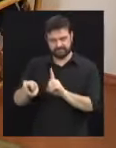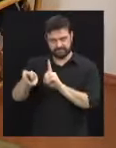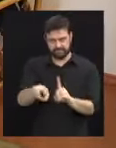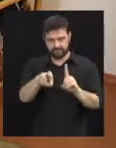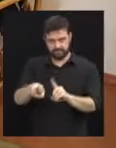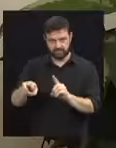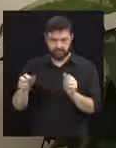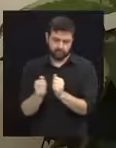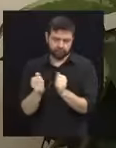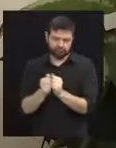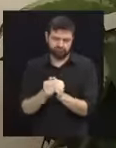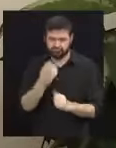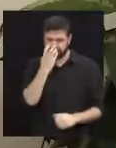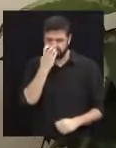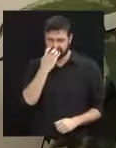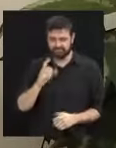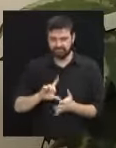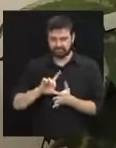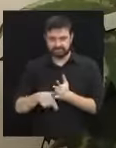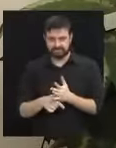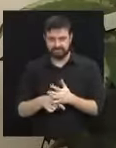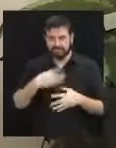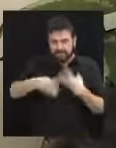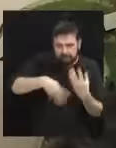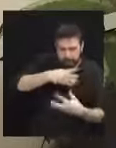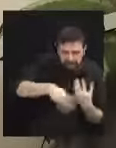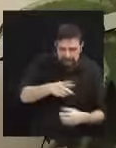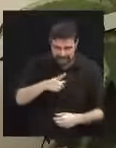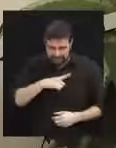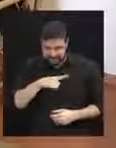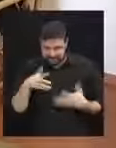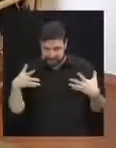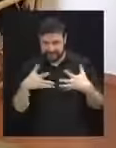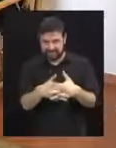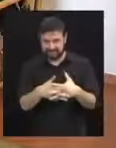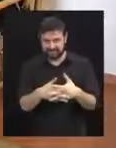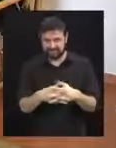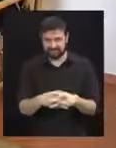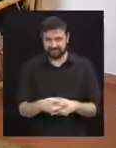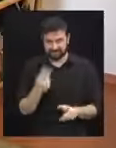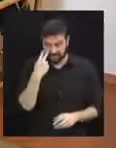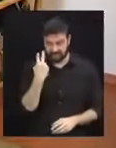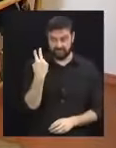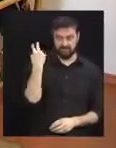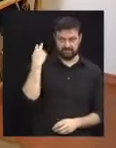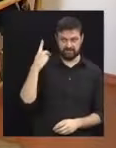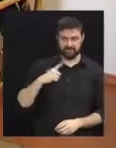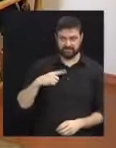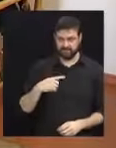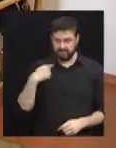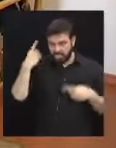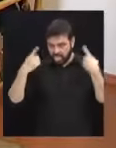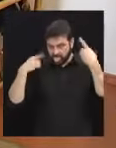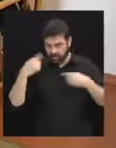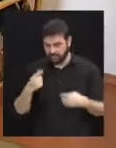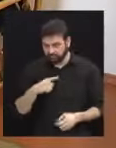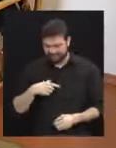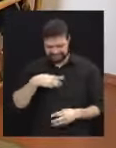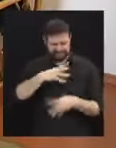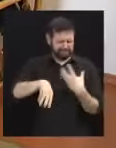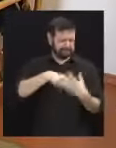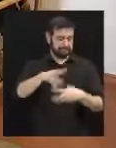com a gente, e depois... E a bagunça? Nossa. A gente foi lá atrás um pouquinho antes de começar a gravação, dá pra ficar doidinho com a bagunça que